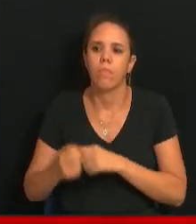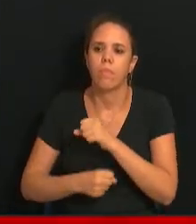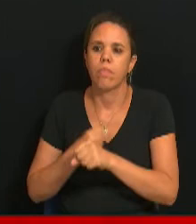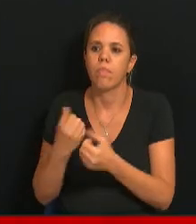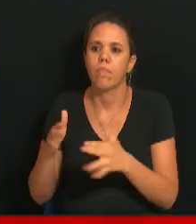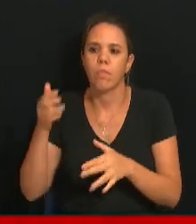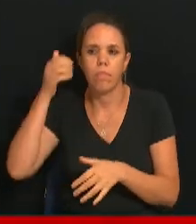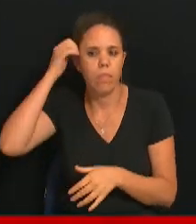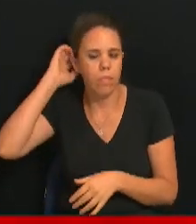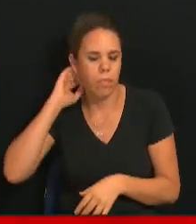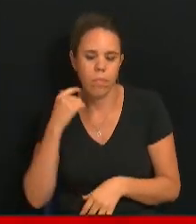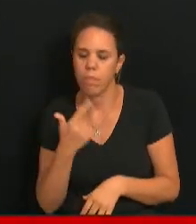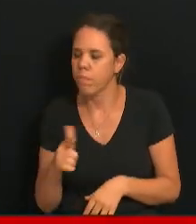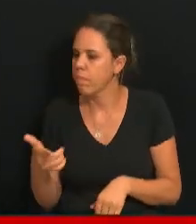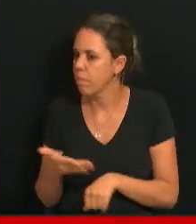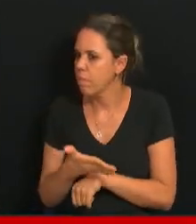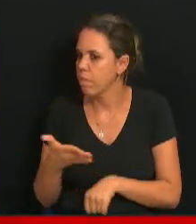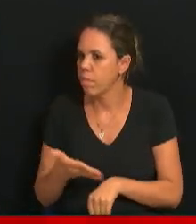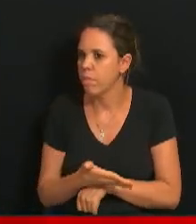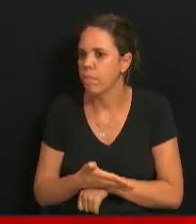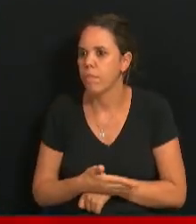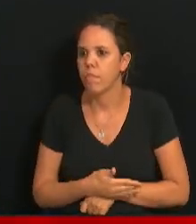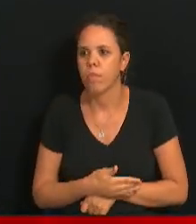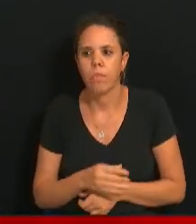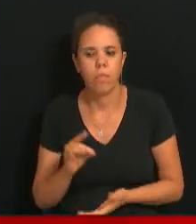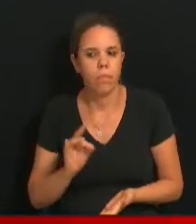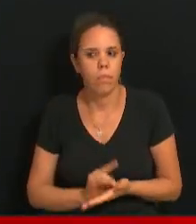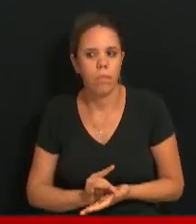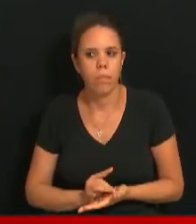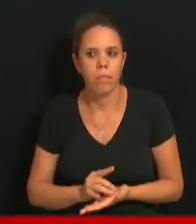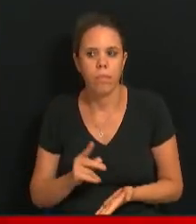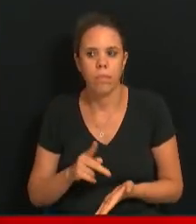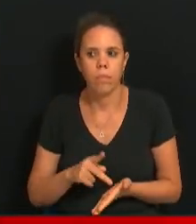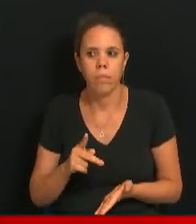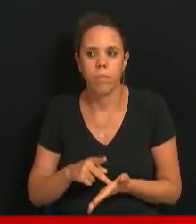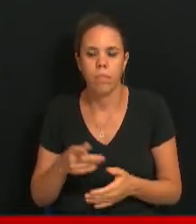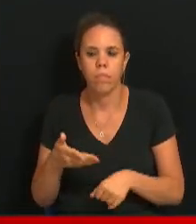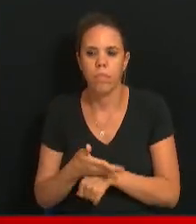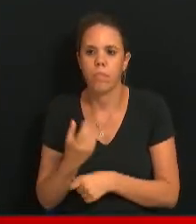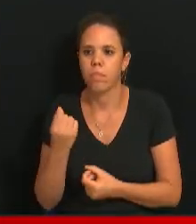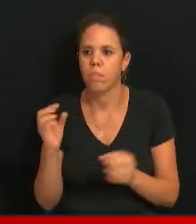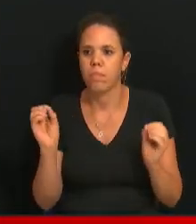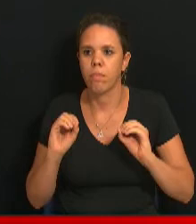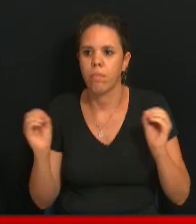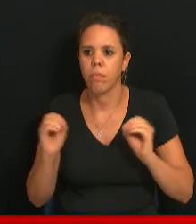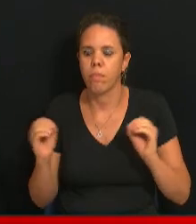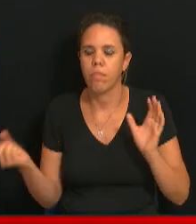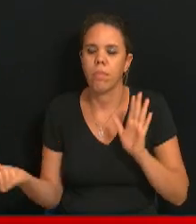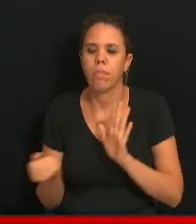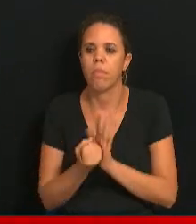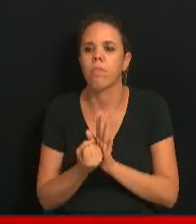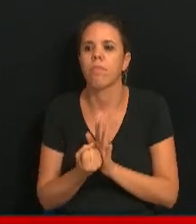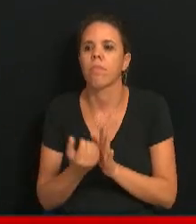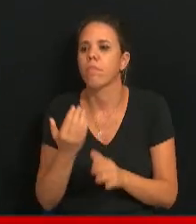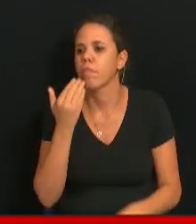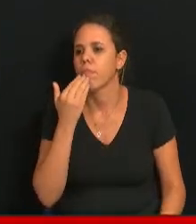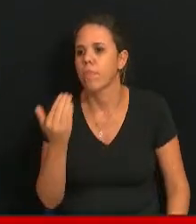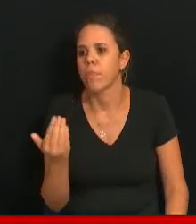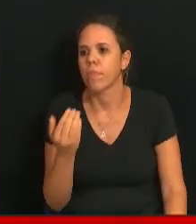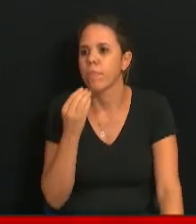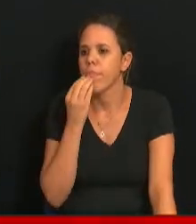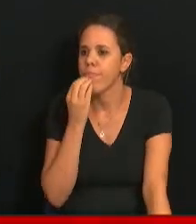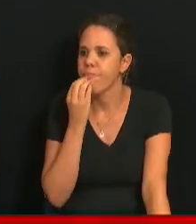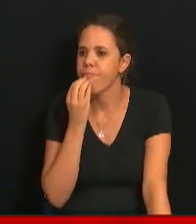não temos a participação efetiva nossa. Na verdade, temos participação alguma. Nós já protocolamos esse pedido e nós não